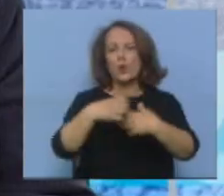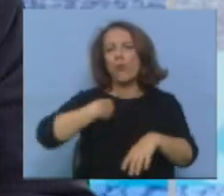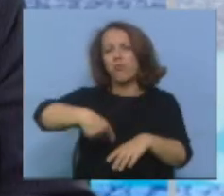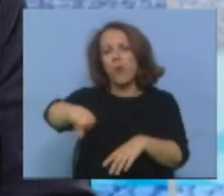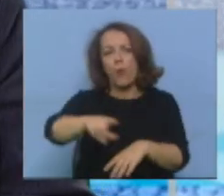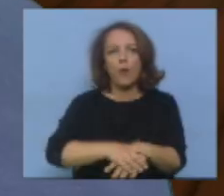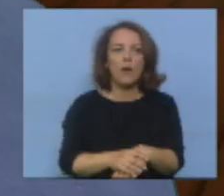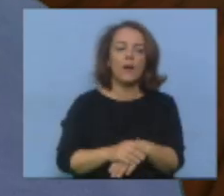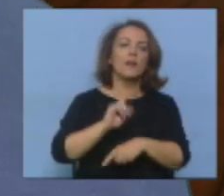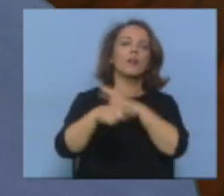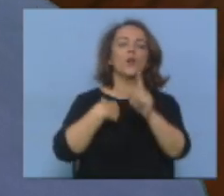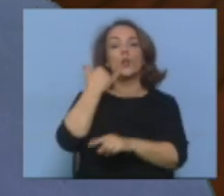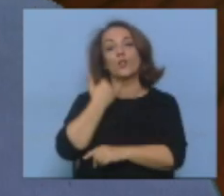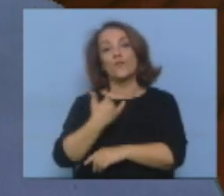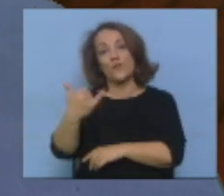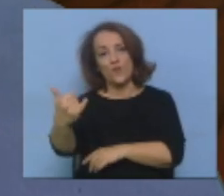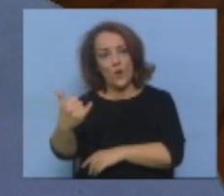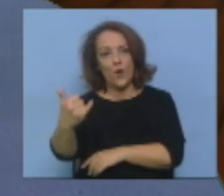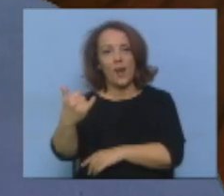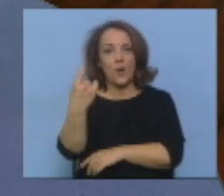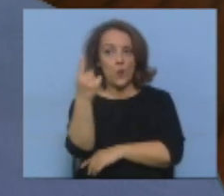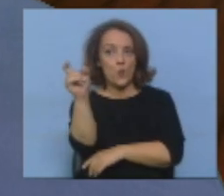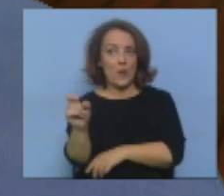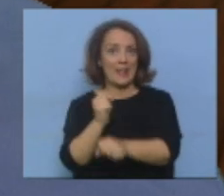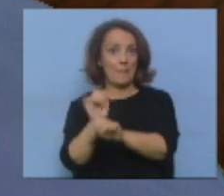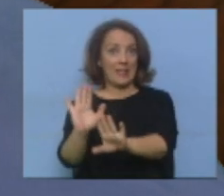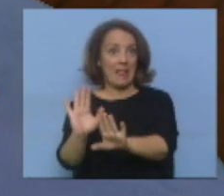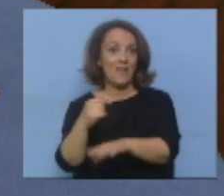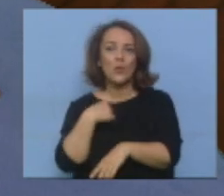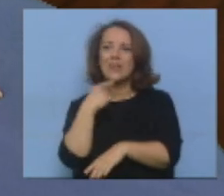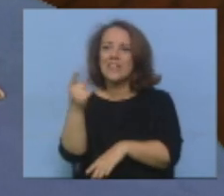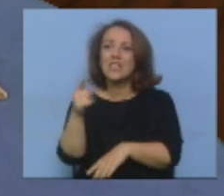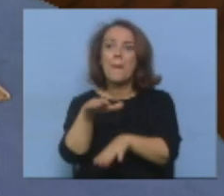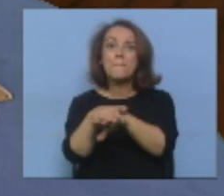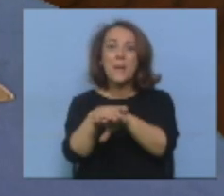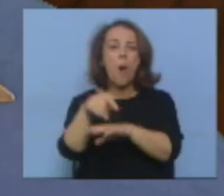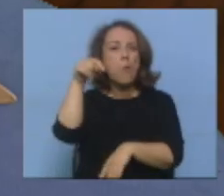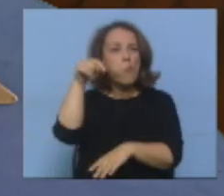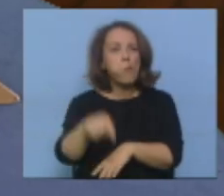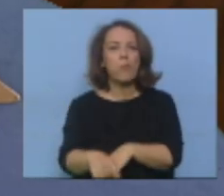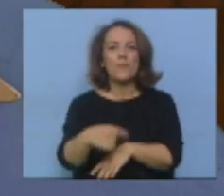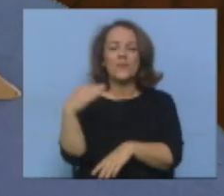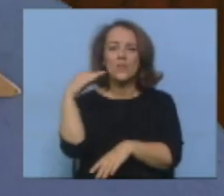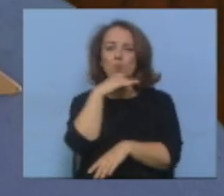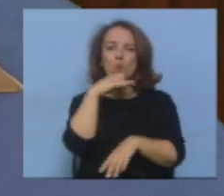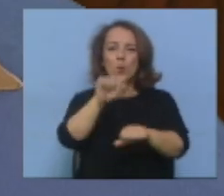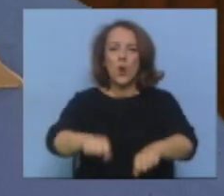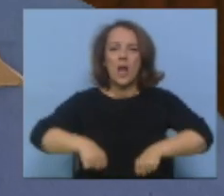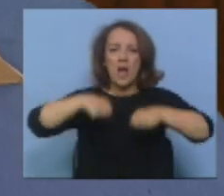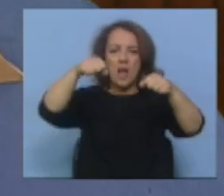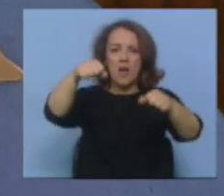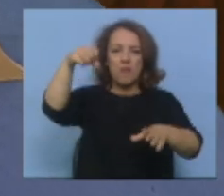disso. Telefono para um deles, que ainda estava a trabalhar, e diz, mete o peixe imediatamente na arca congeladora.